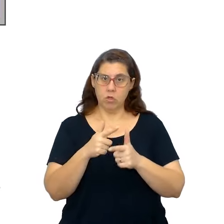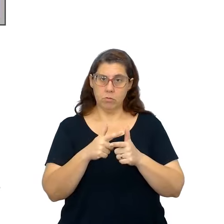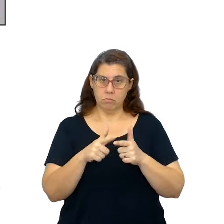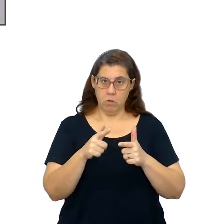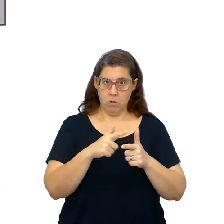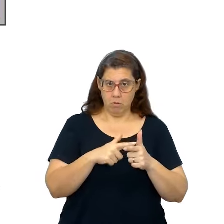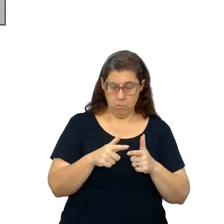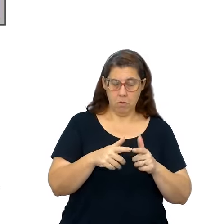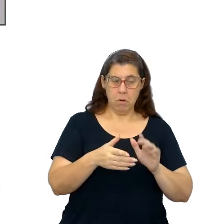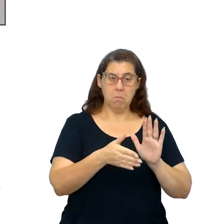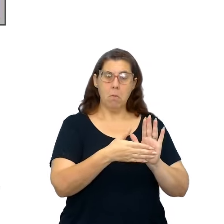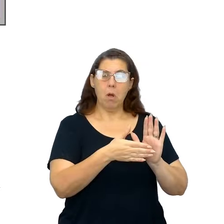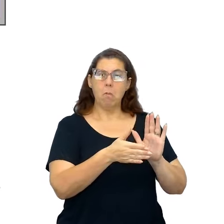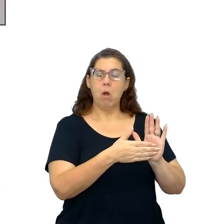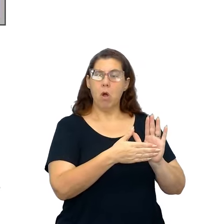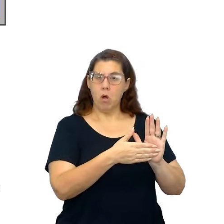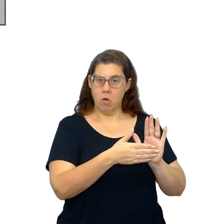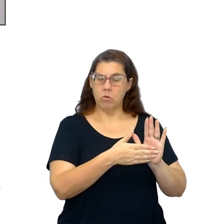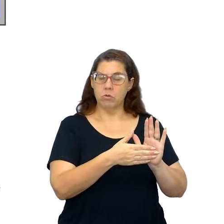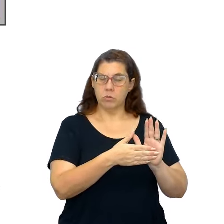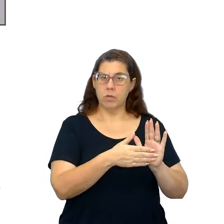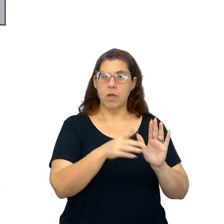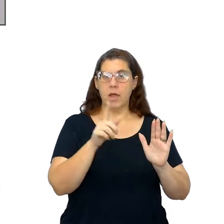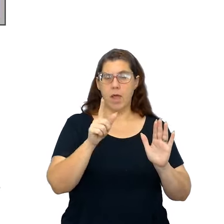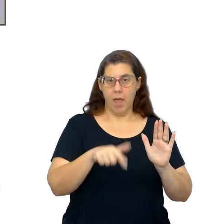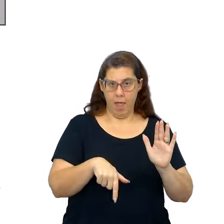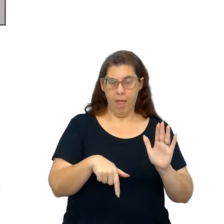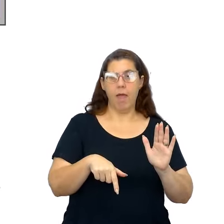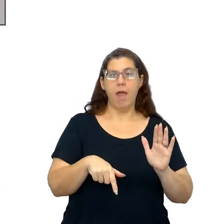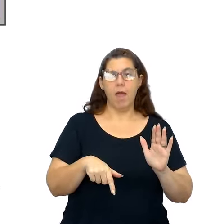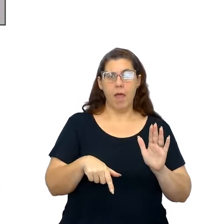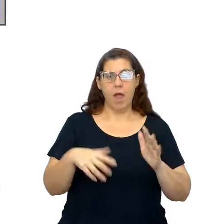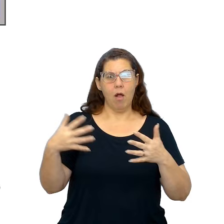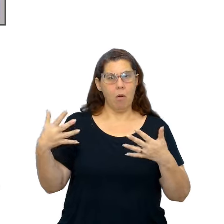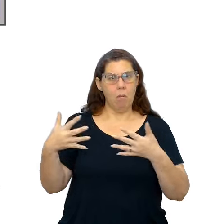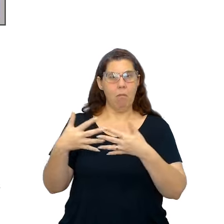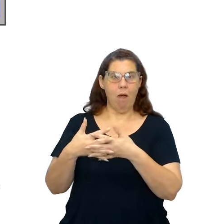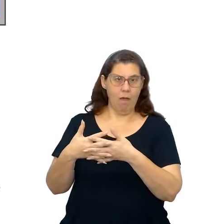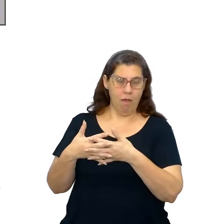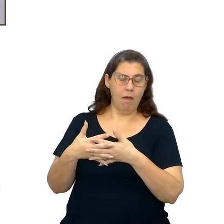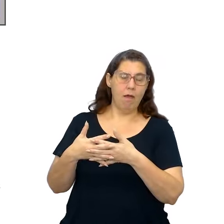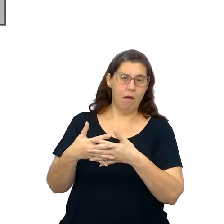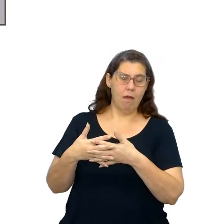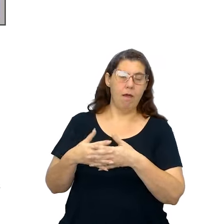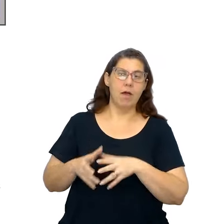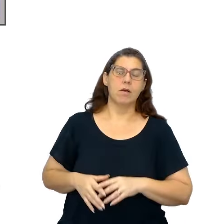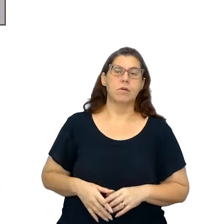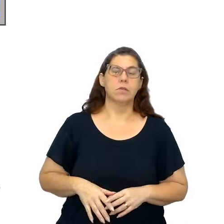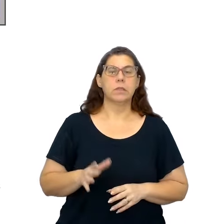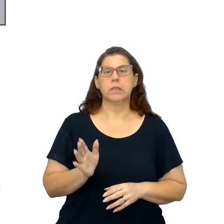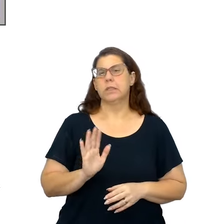problemas propostos, né, são de grandes complexidades, né? Não